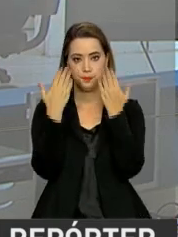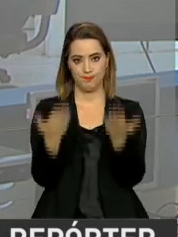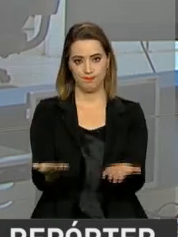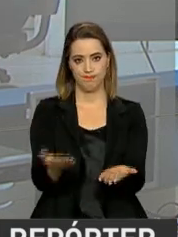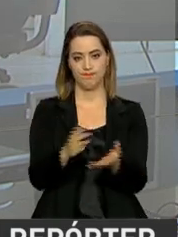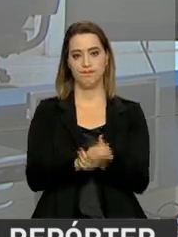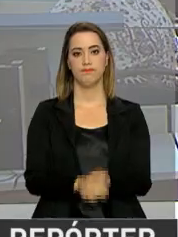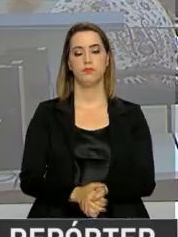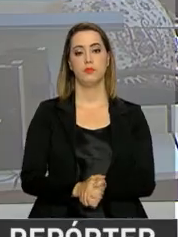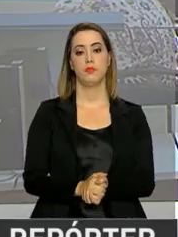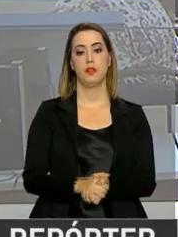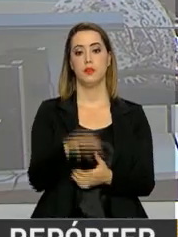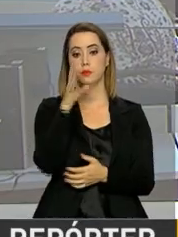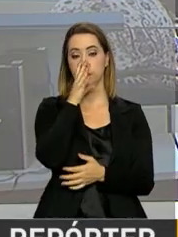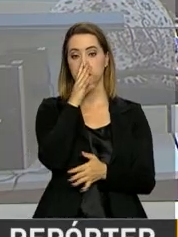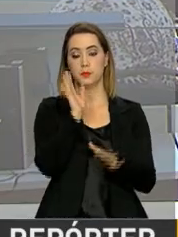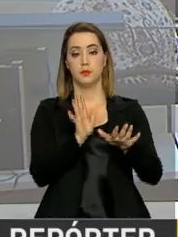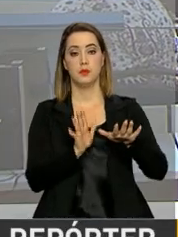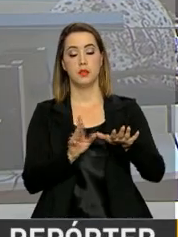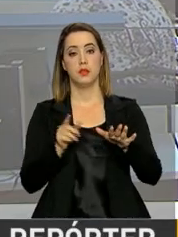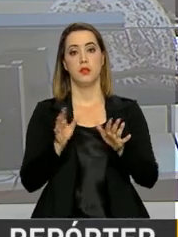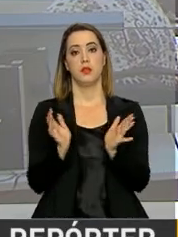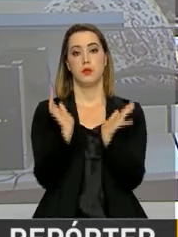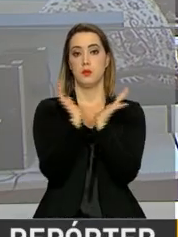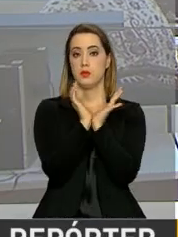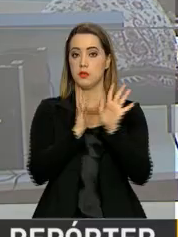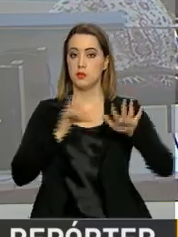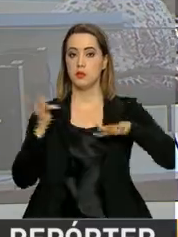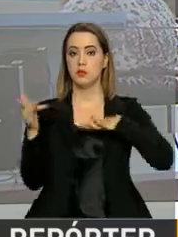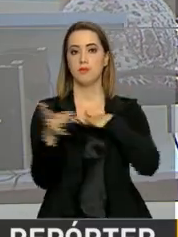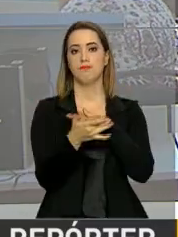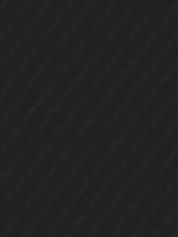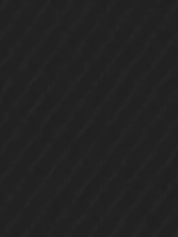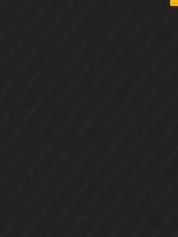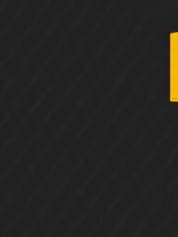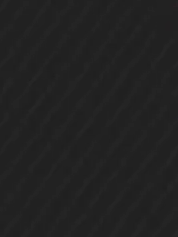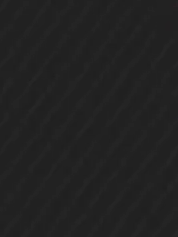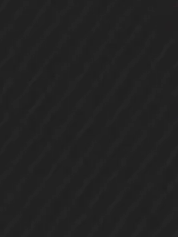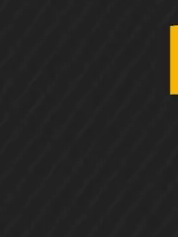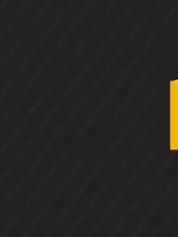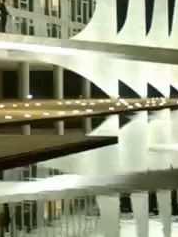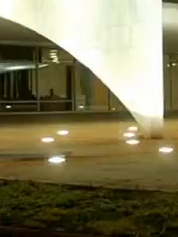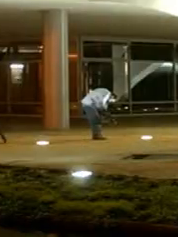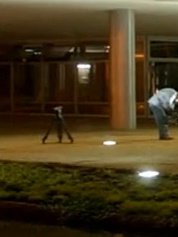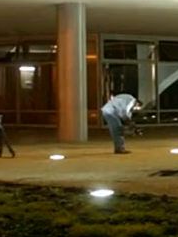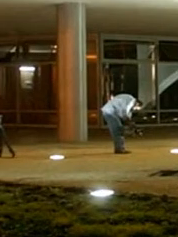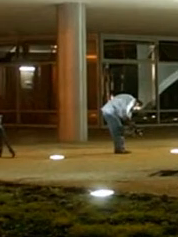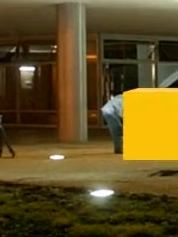Repórter NBR. Acompanhe as novidades também pelas nossas redes sociais.